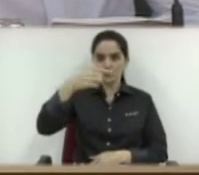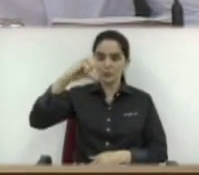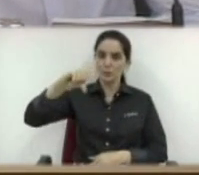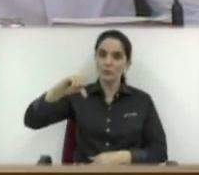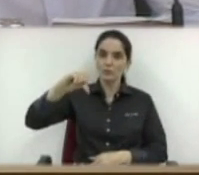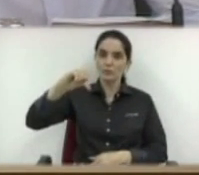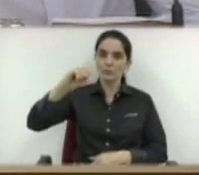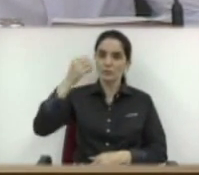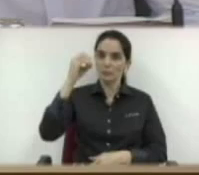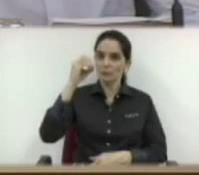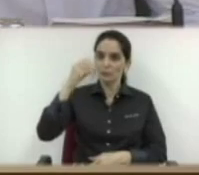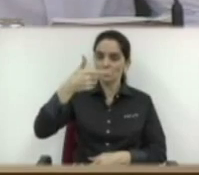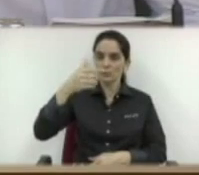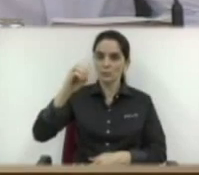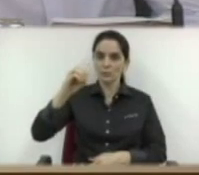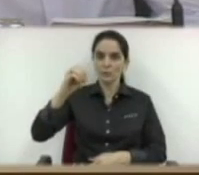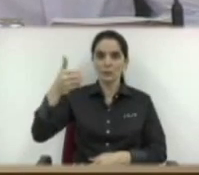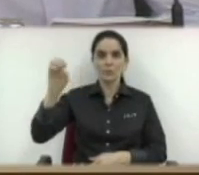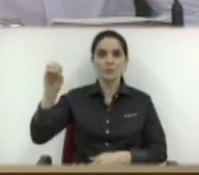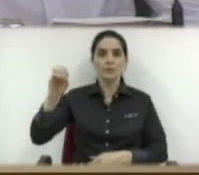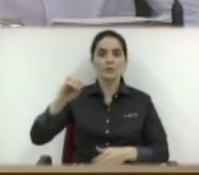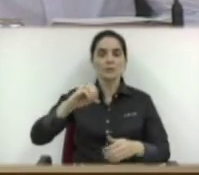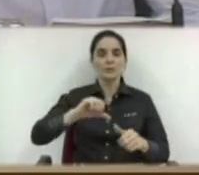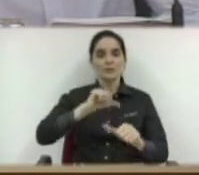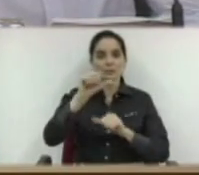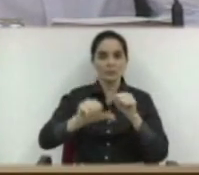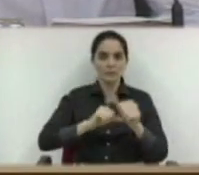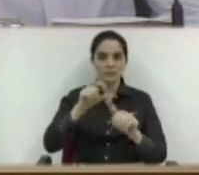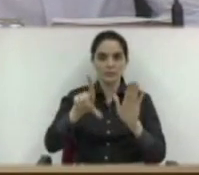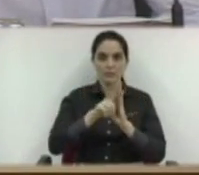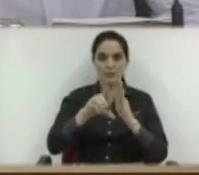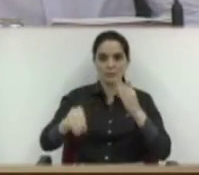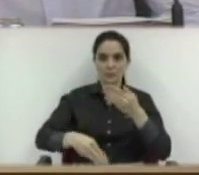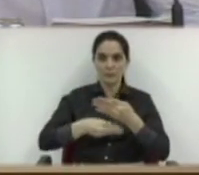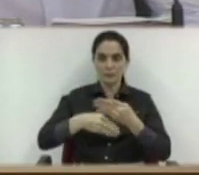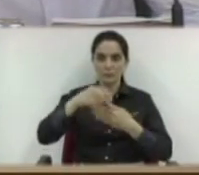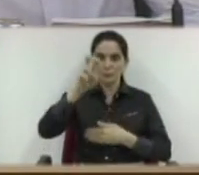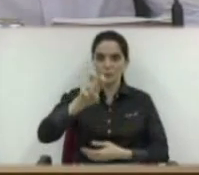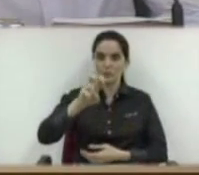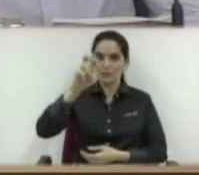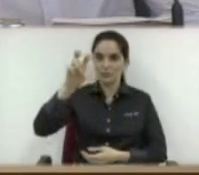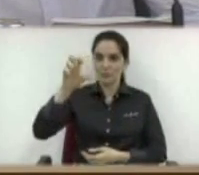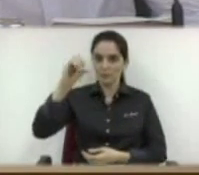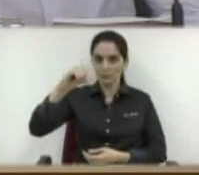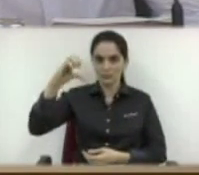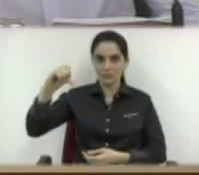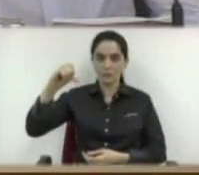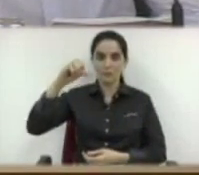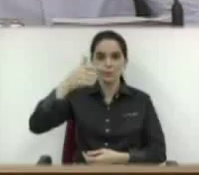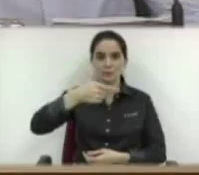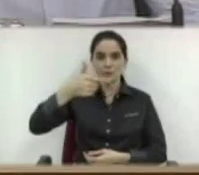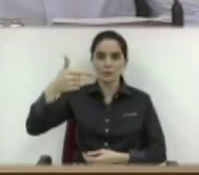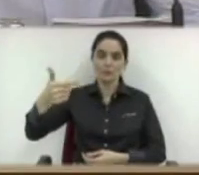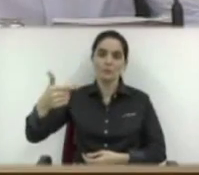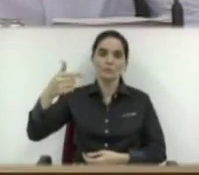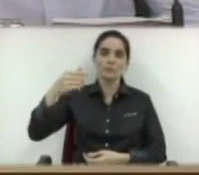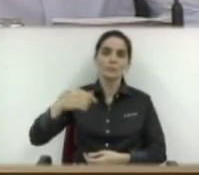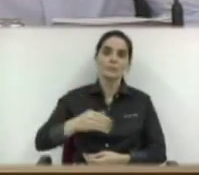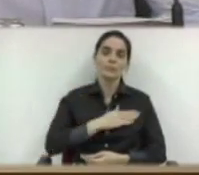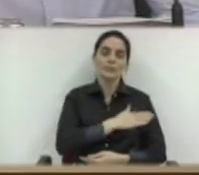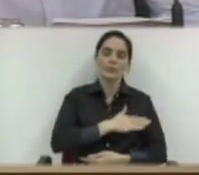de 2010, alterada pela Lei Complementar número 599, de 22 de agosto